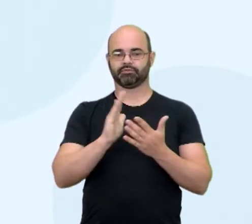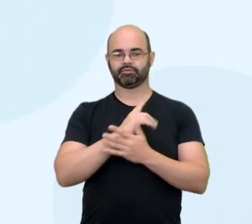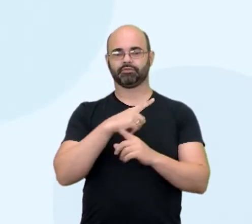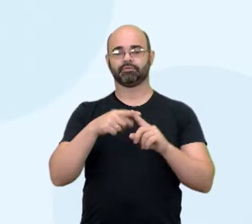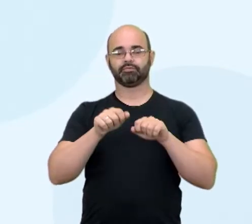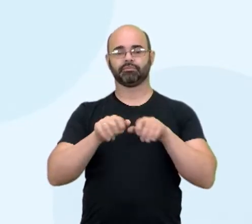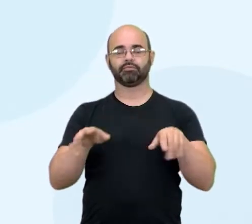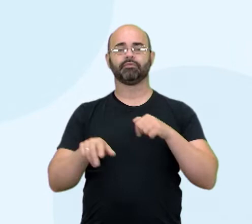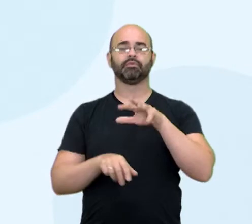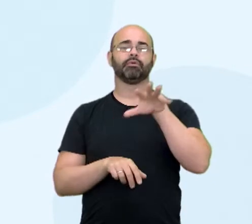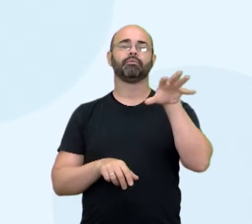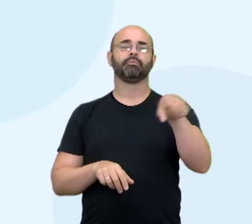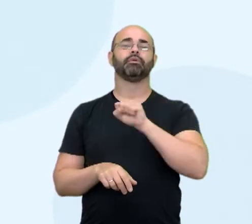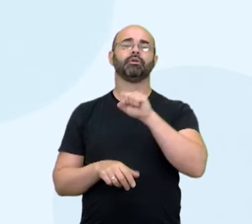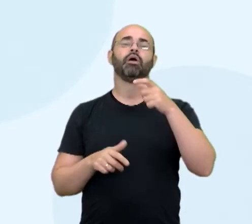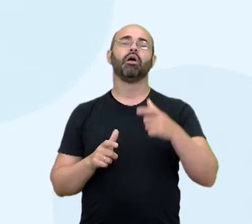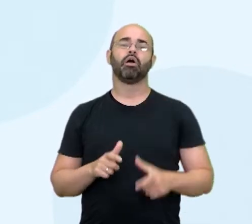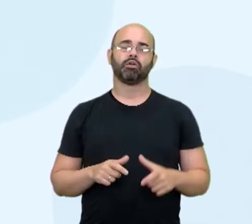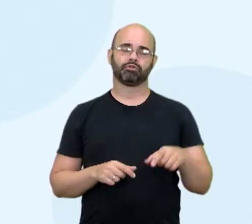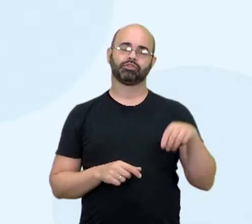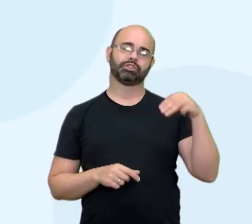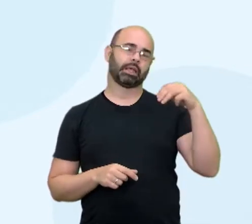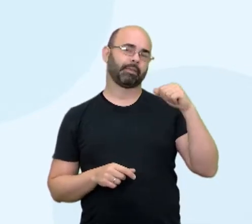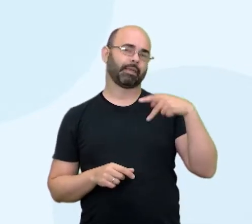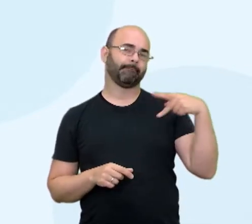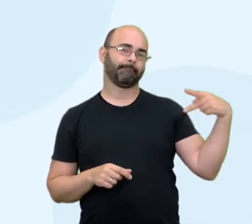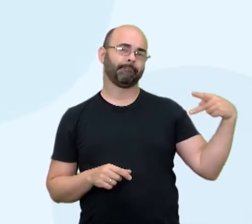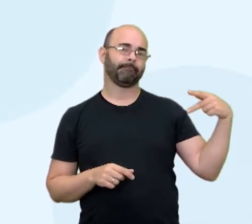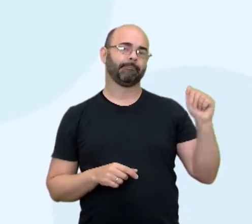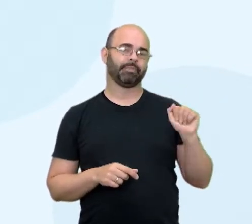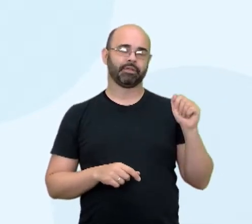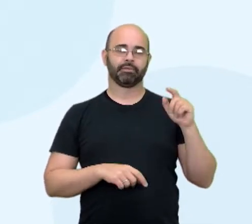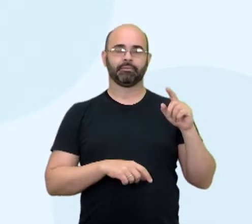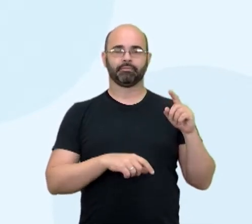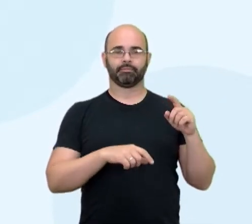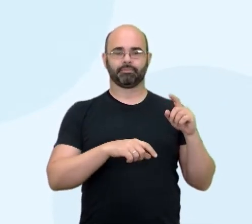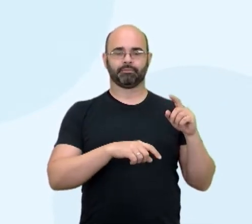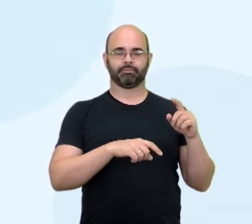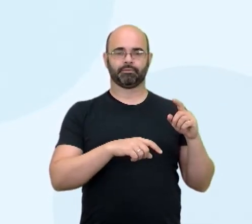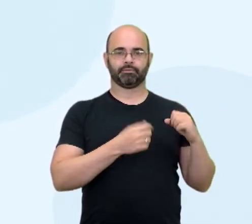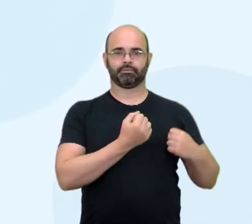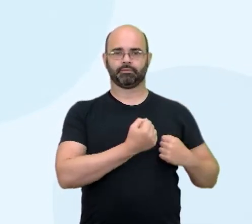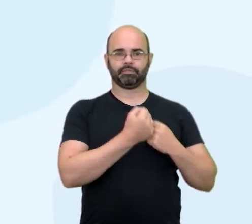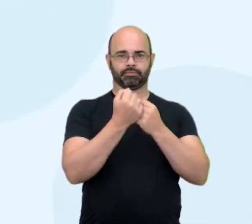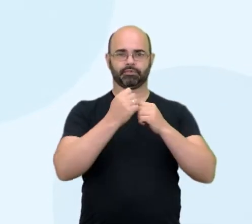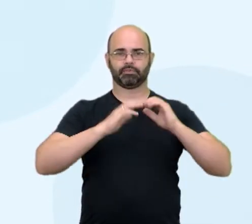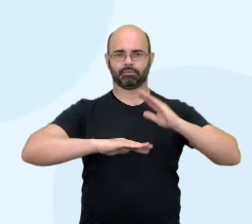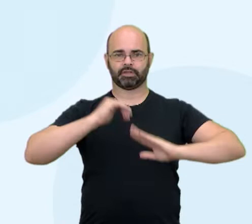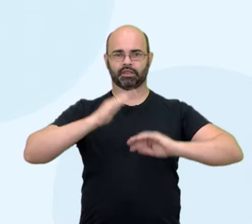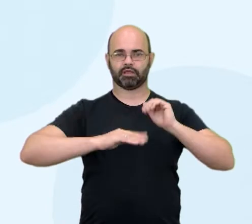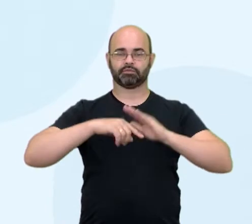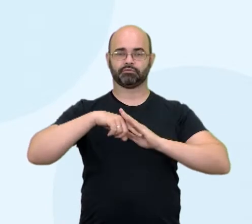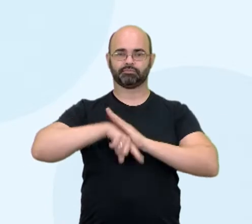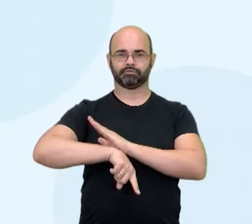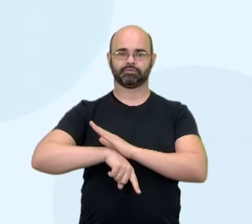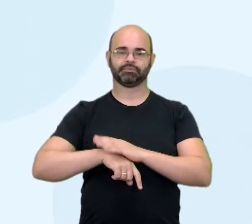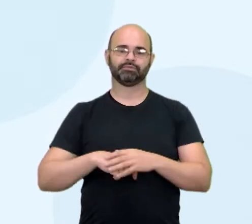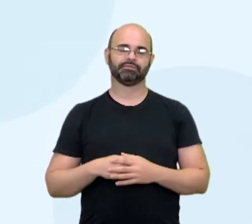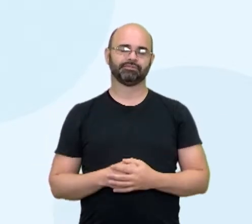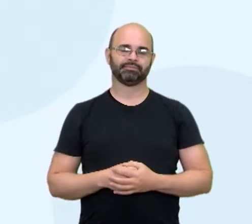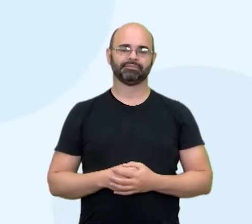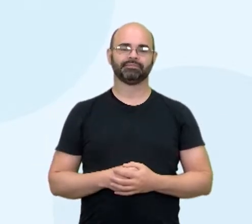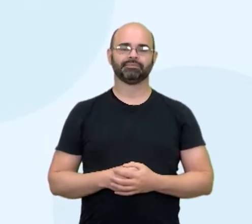que ela é extraído? Lá do mapa, né? Do material de apoio ao planejamento e práticas do aprofundamento. Então essa é a